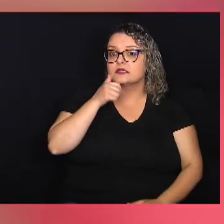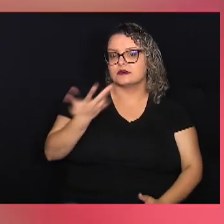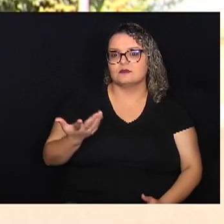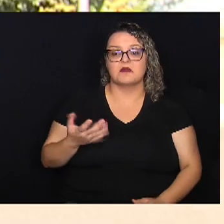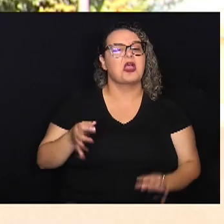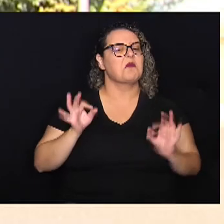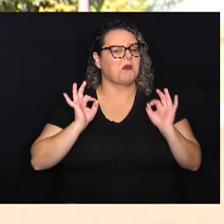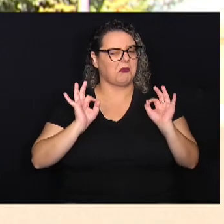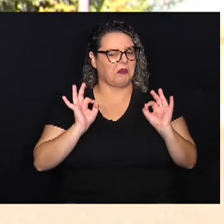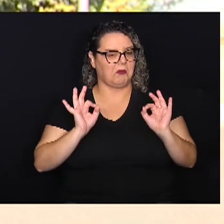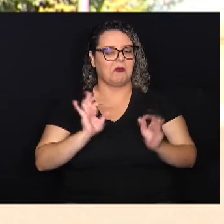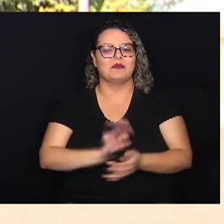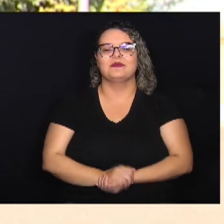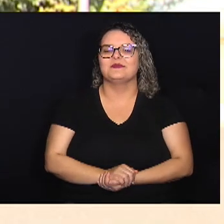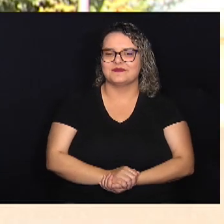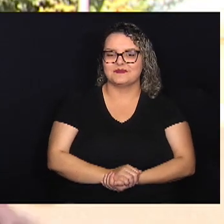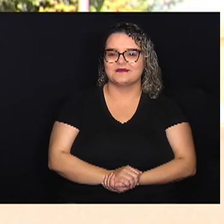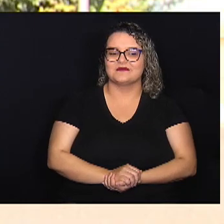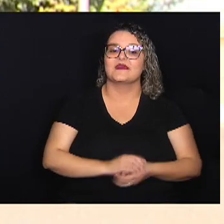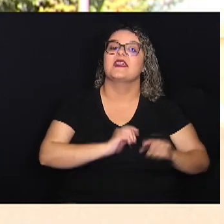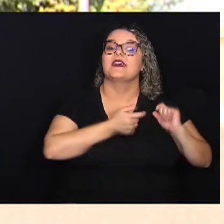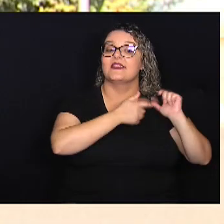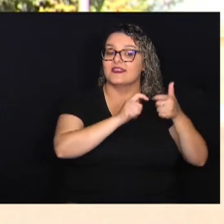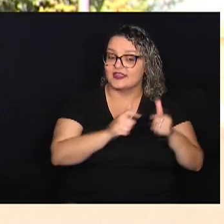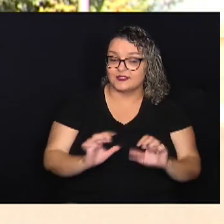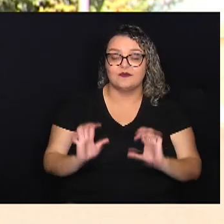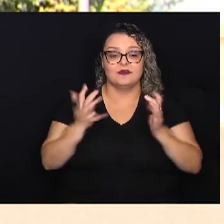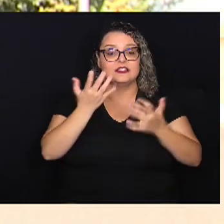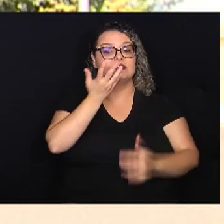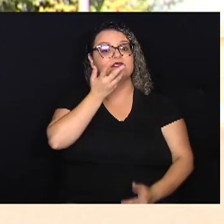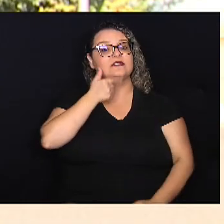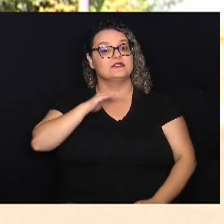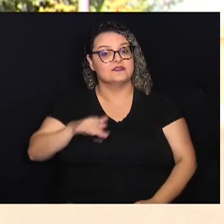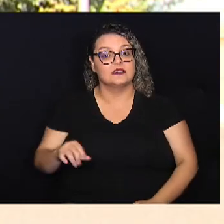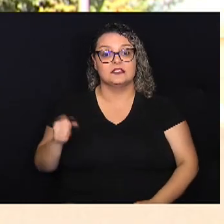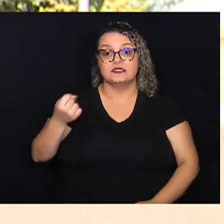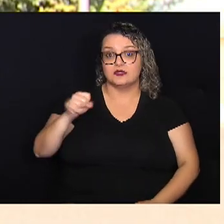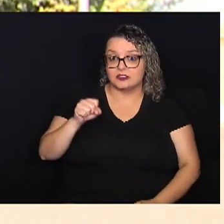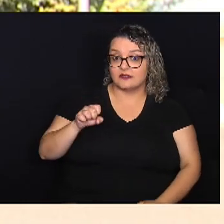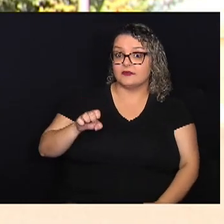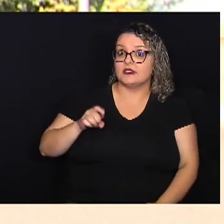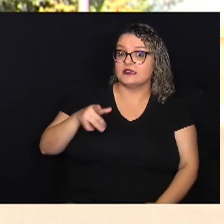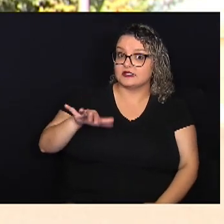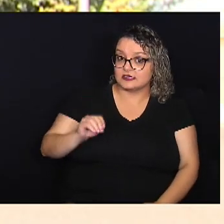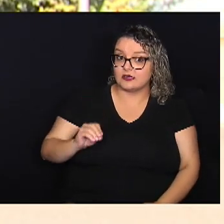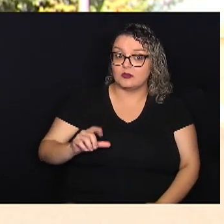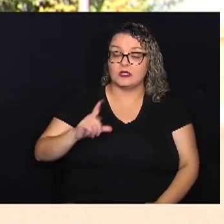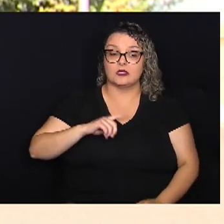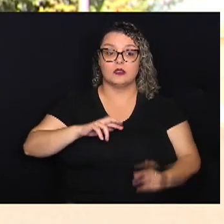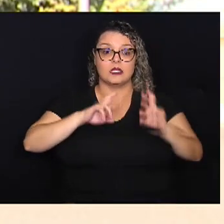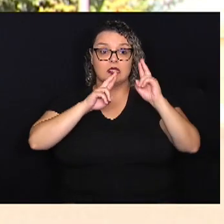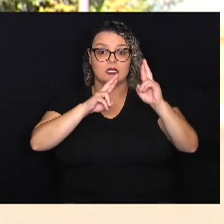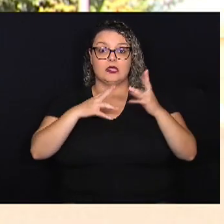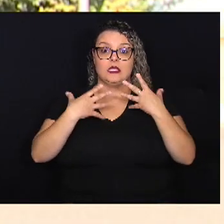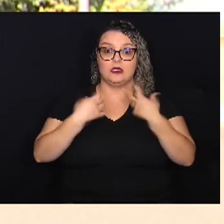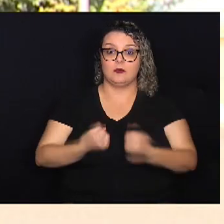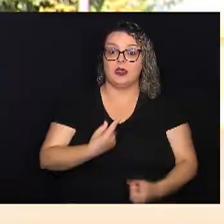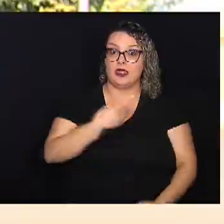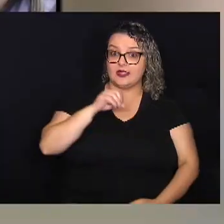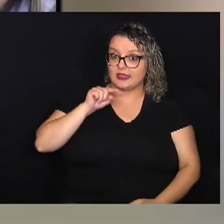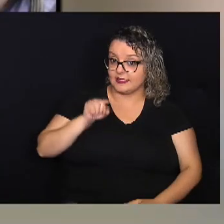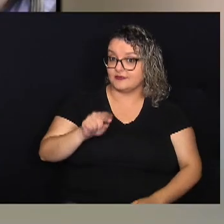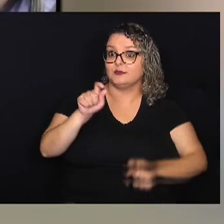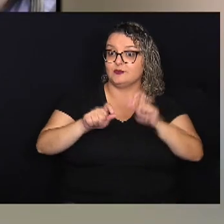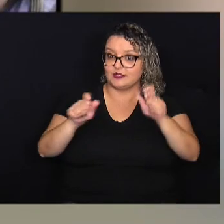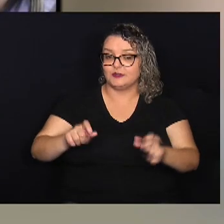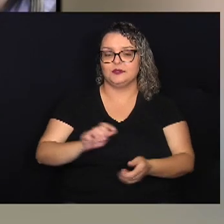chique mesmo. A tradicional Festa das Crianças, que está em sua 8ª edição, tem como expectativa receber até 10 mil